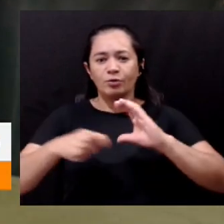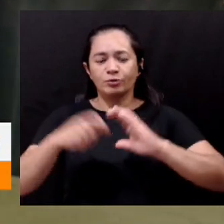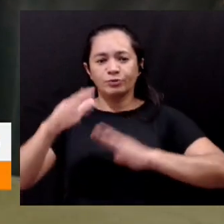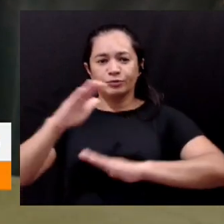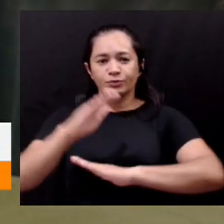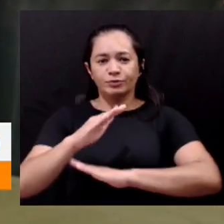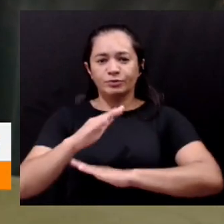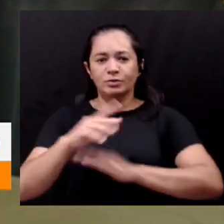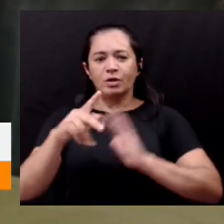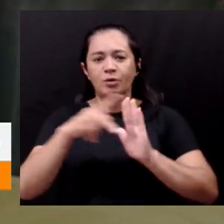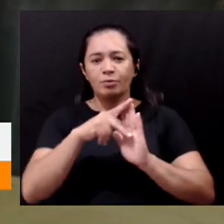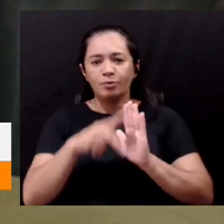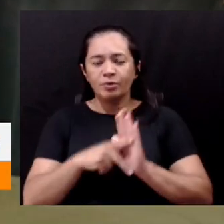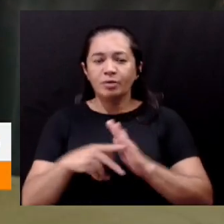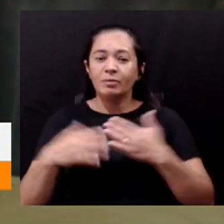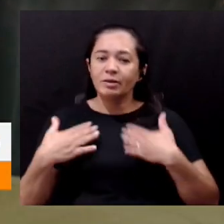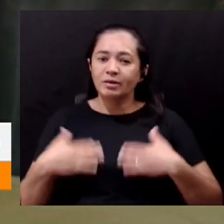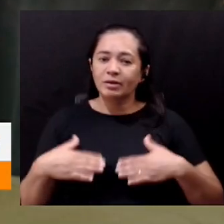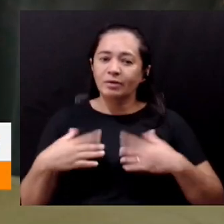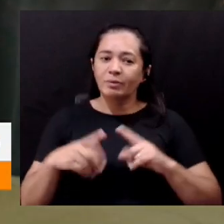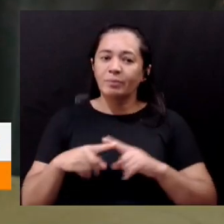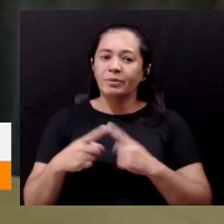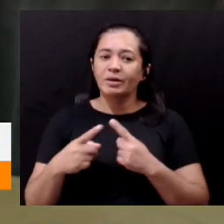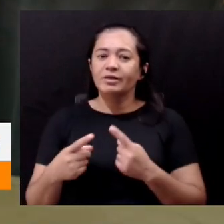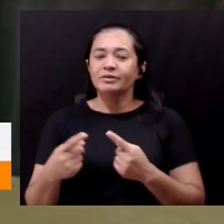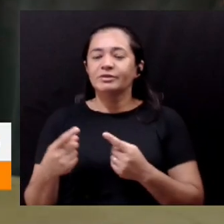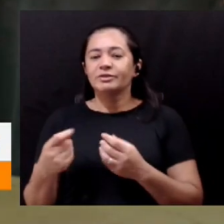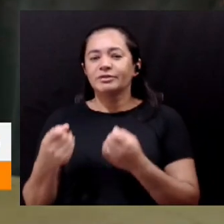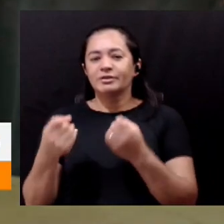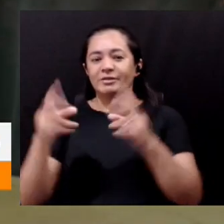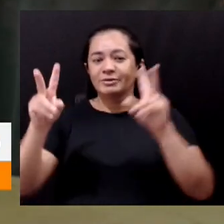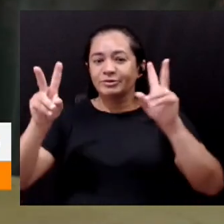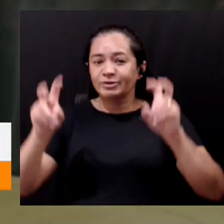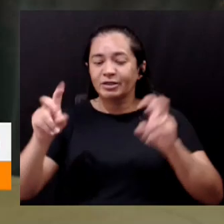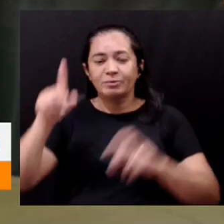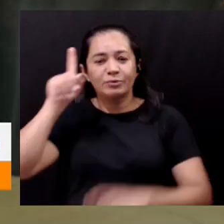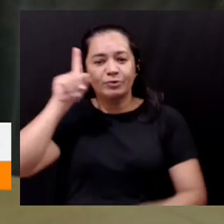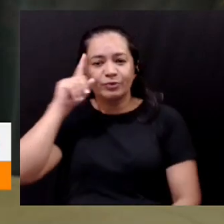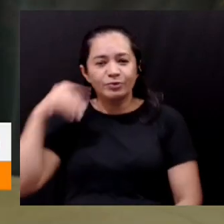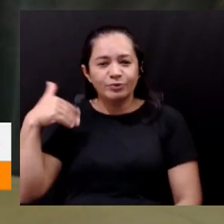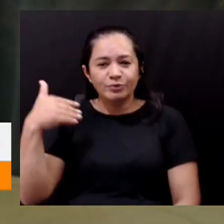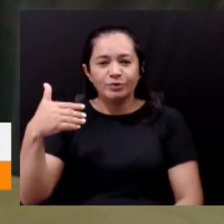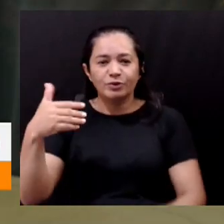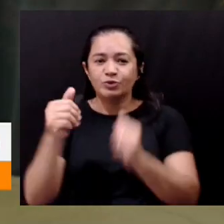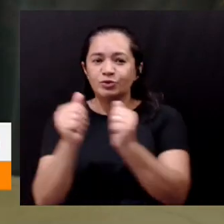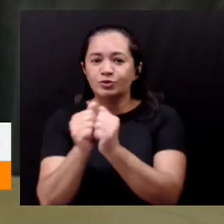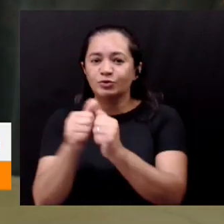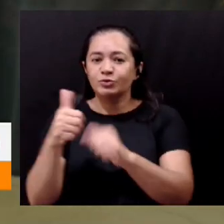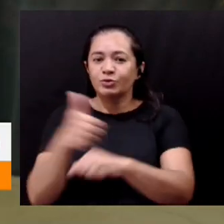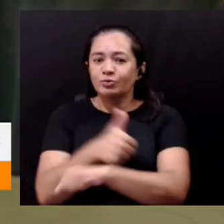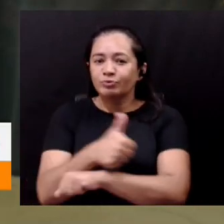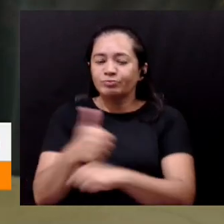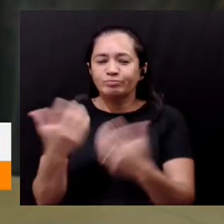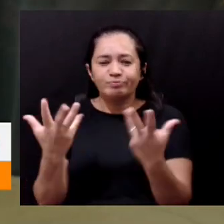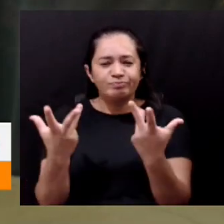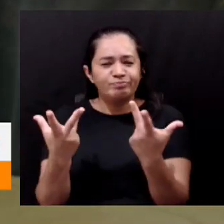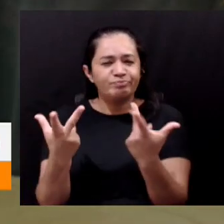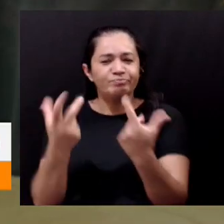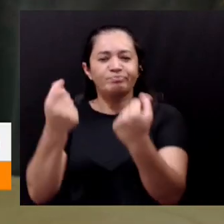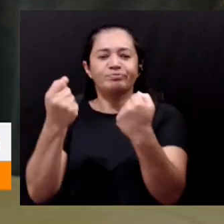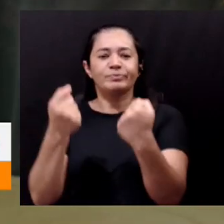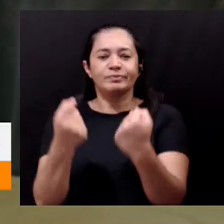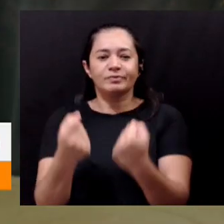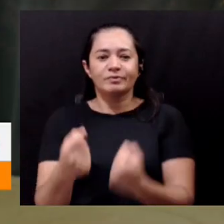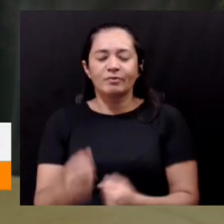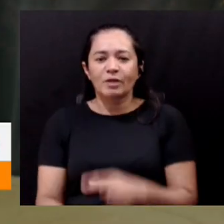tranquilo, mas a gente traz situações do nosso dia a dia com profissionais magníficos que você sabe que viram